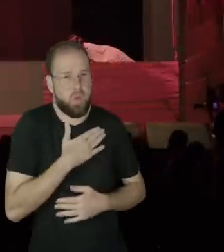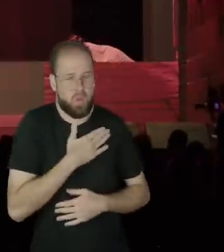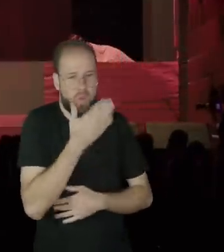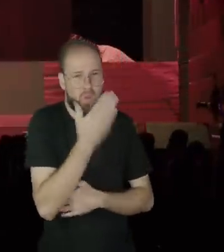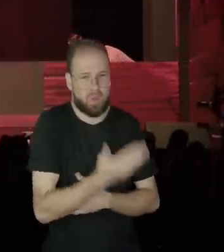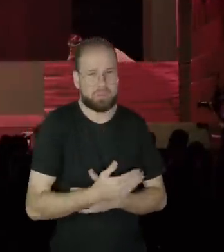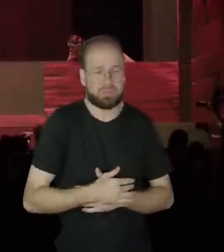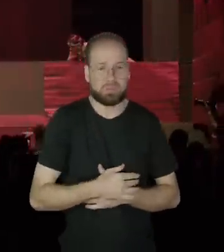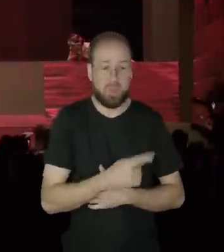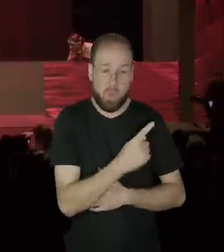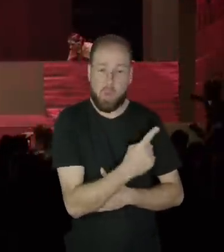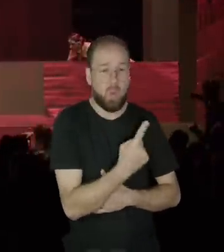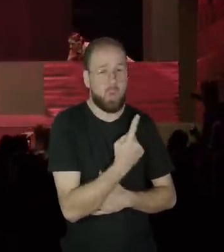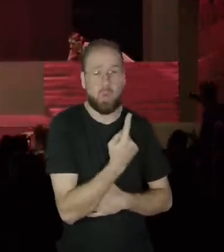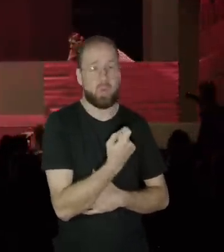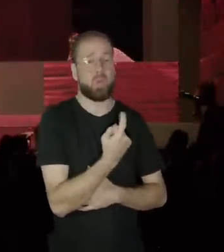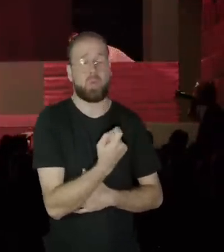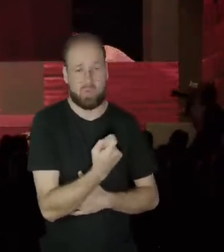O único